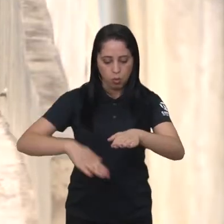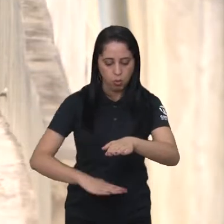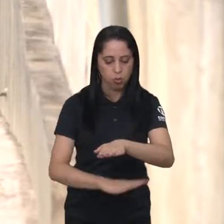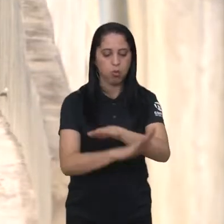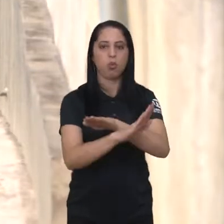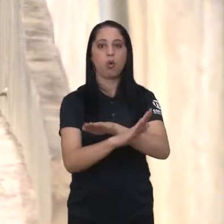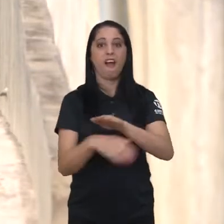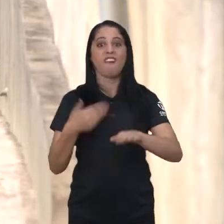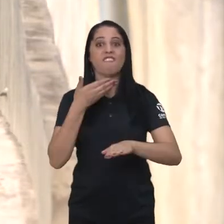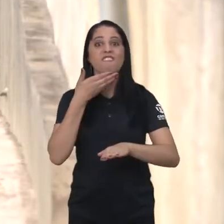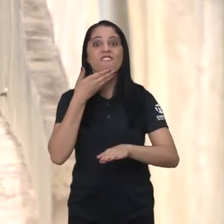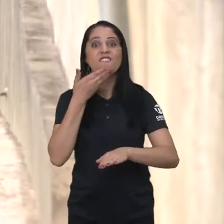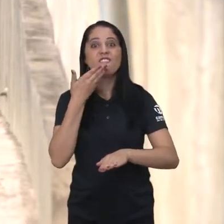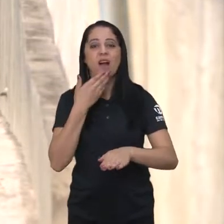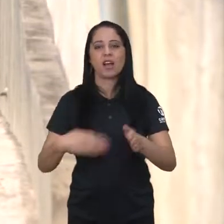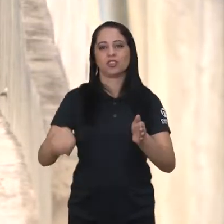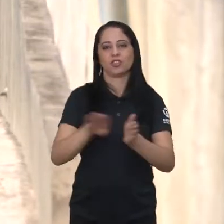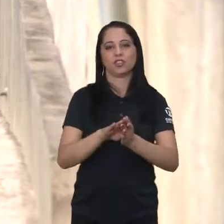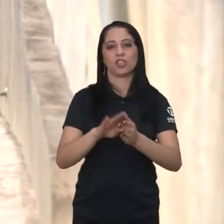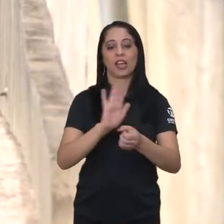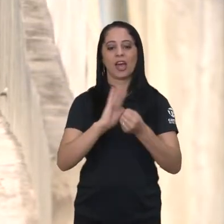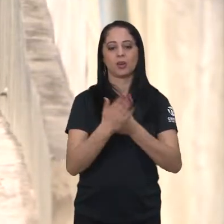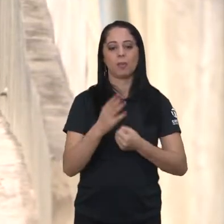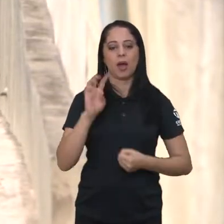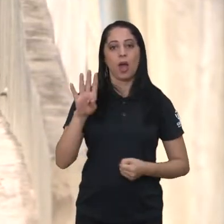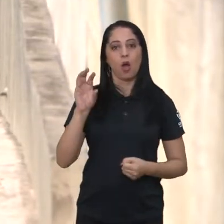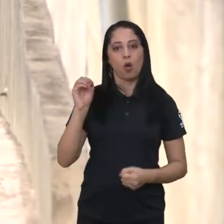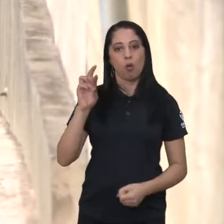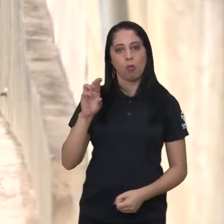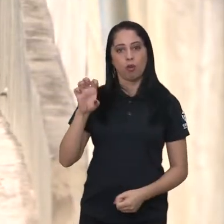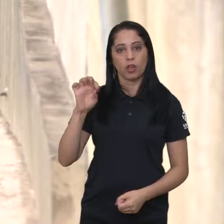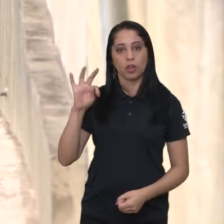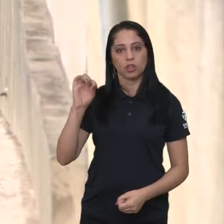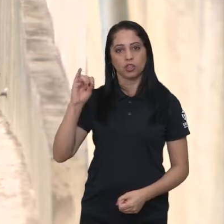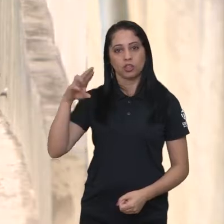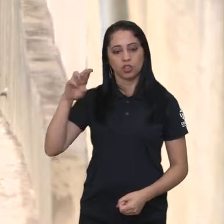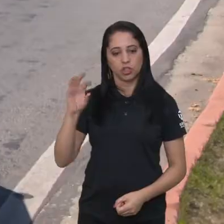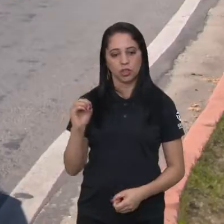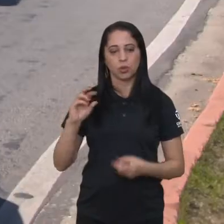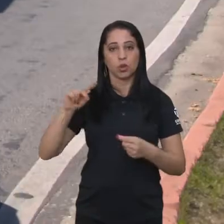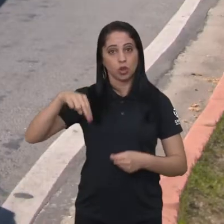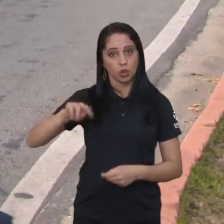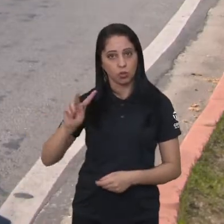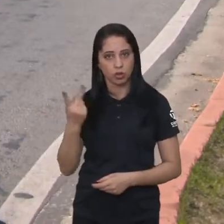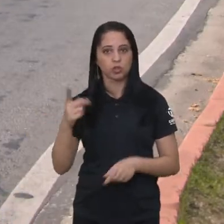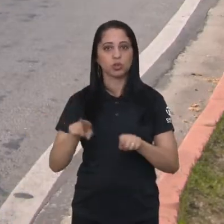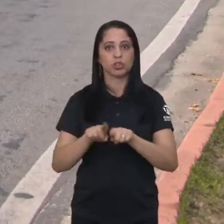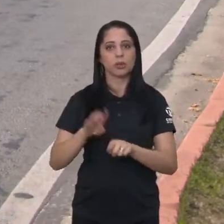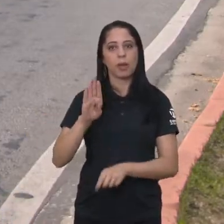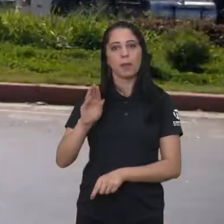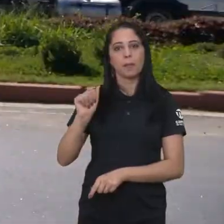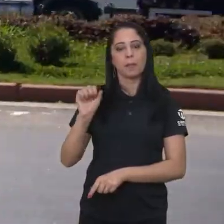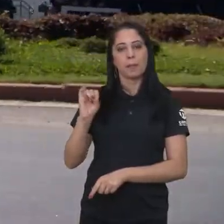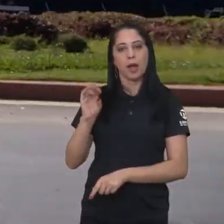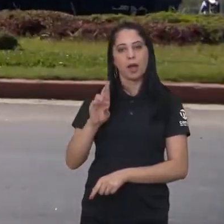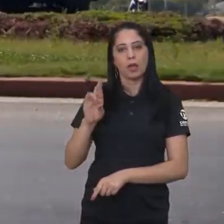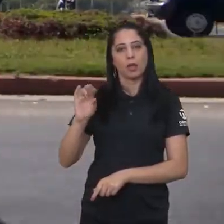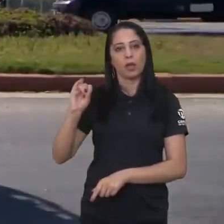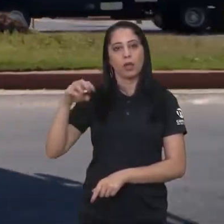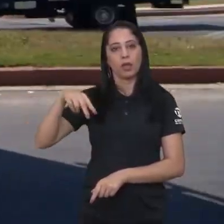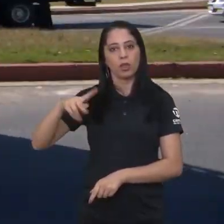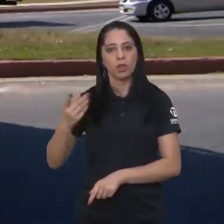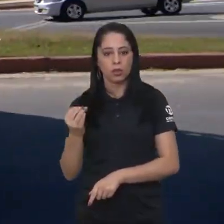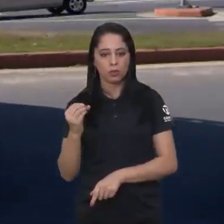o acesso de quem precisa chegar aos bairros Bom Retiro, Novo Horizonte e Bairrinho. Alivia também para os ônibus e caminhões